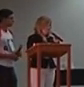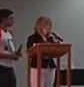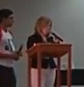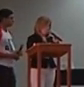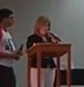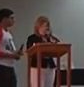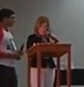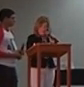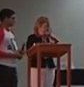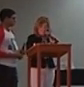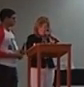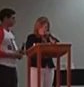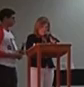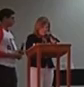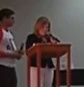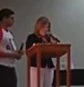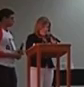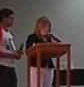Exato, desculpe.